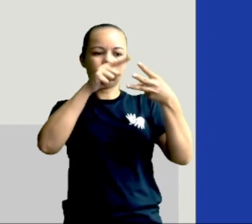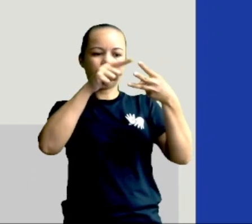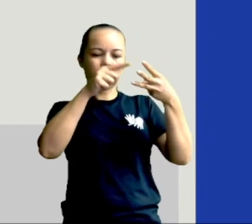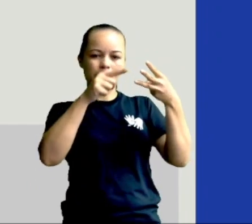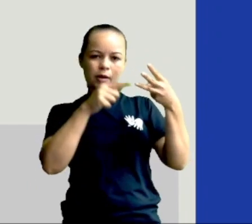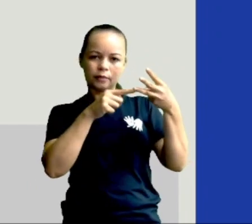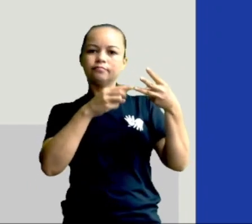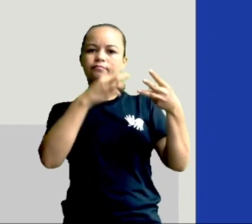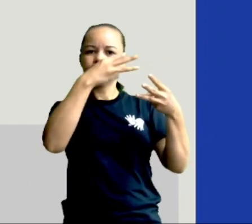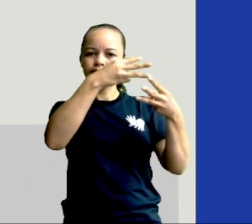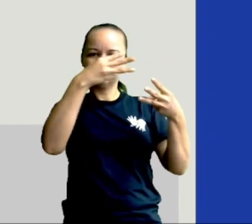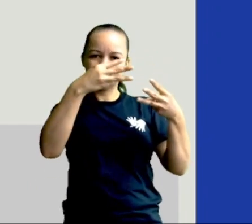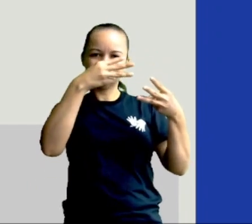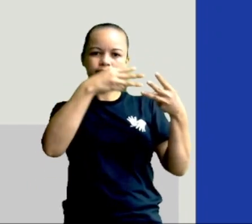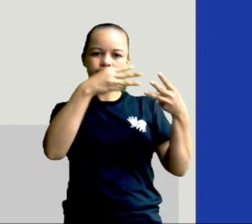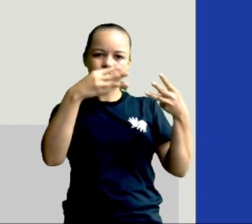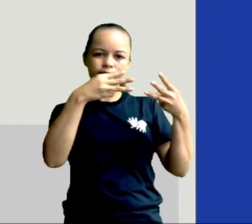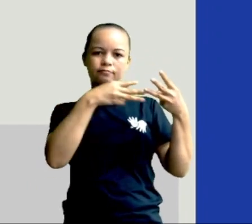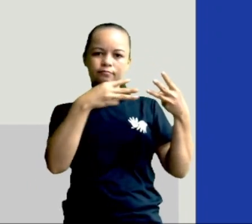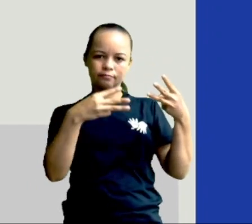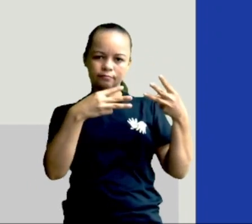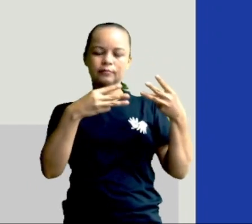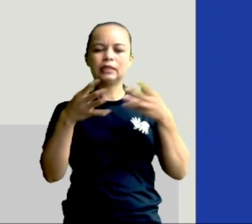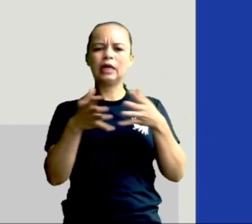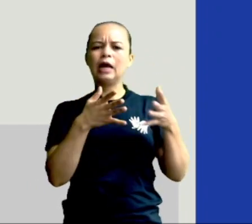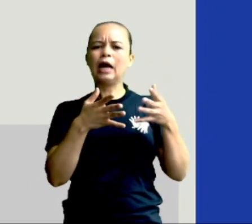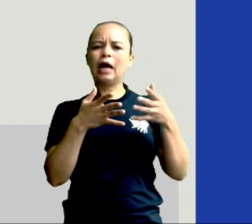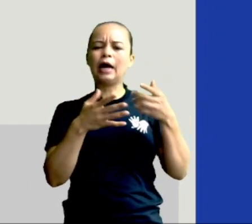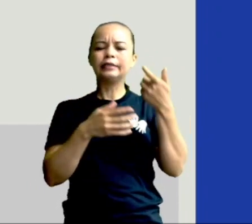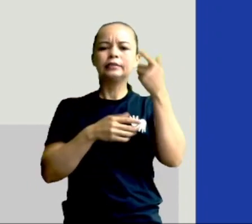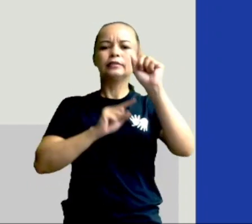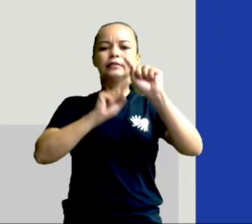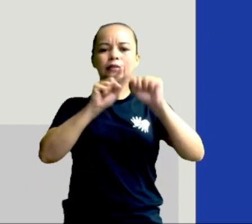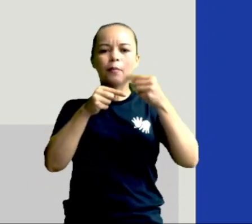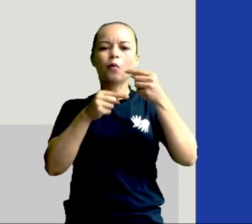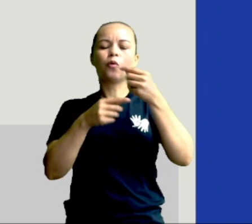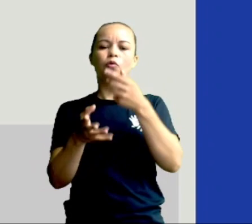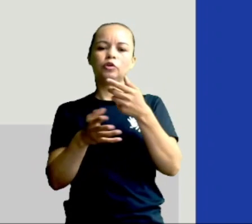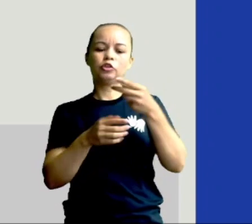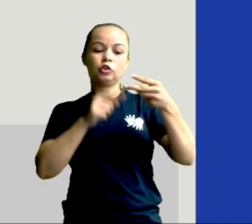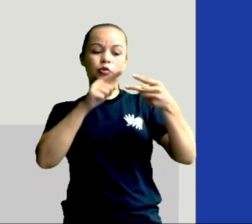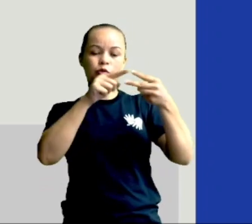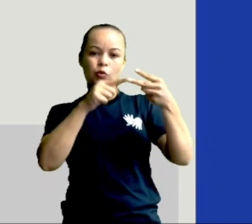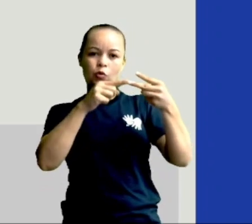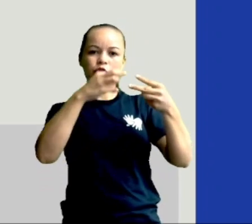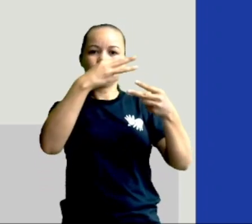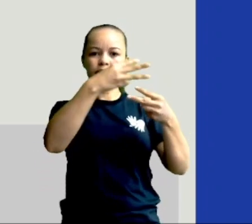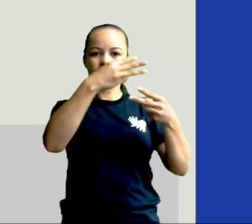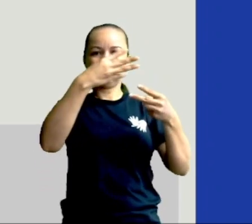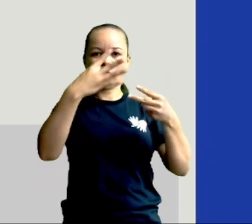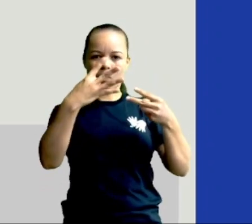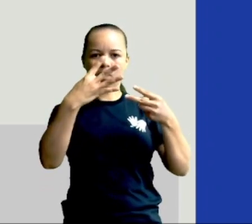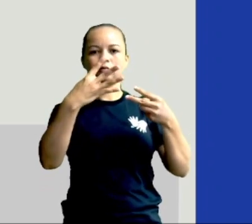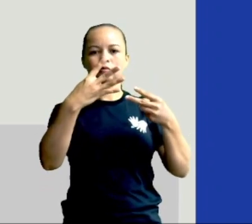desse número. E aí a gente colocou em seguida 2,34, em seguida